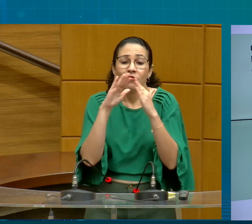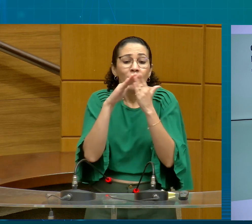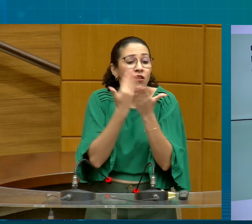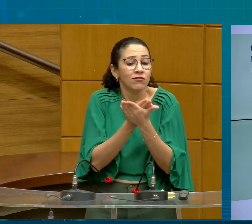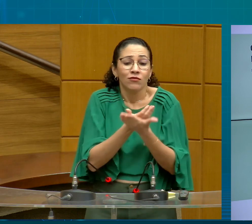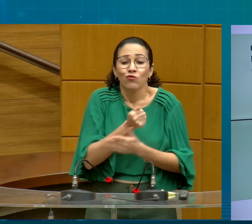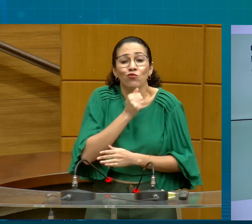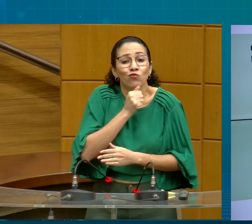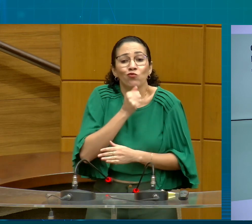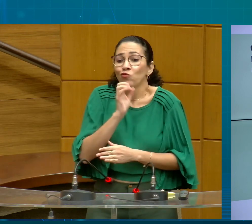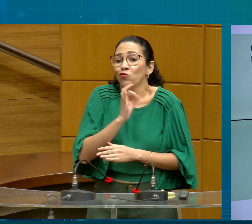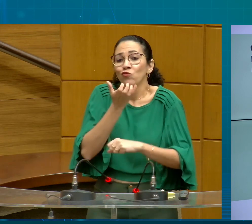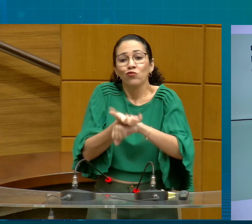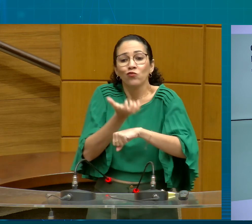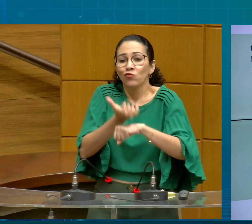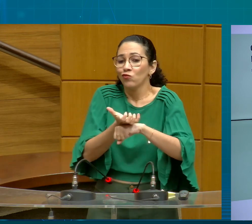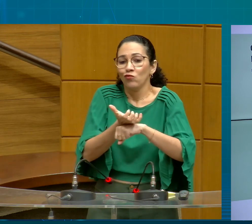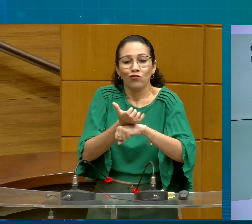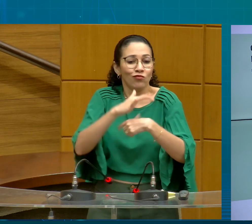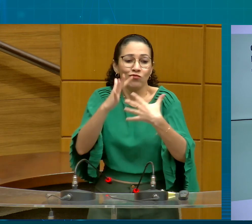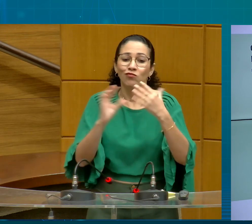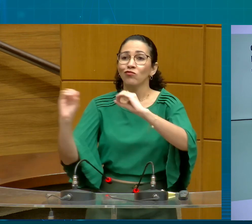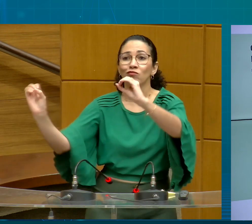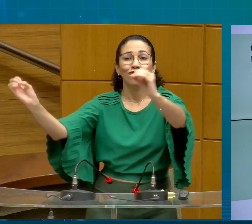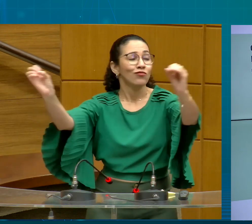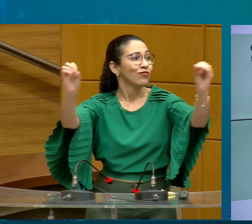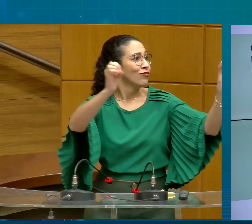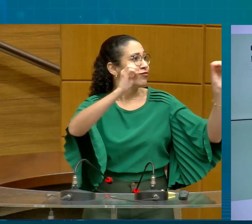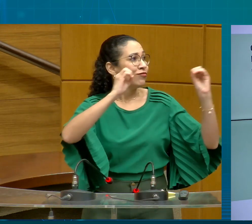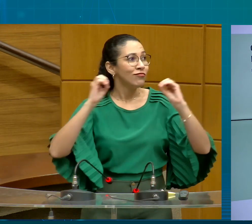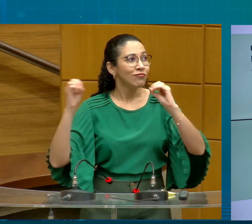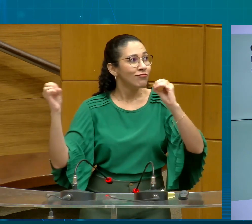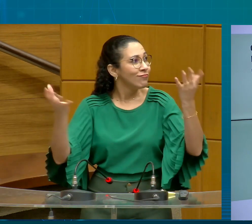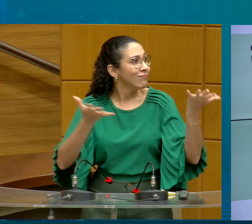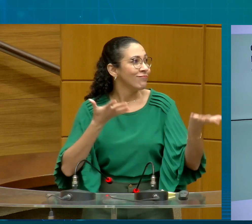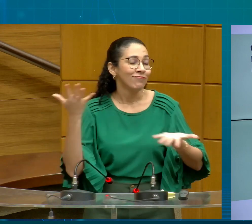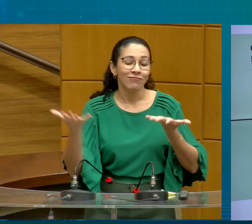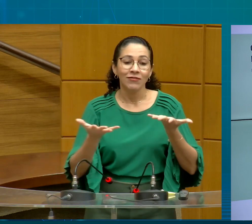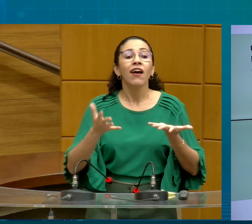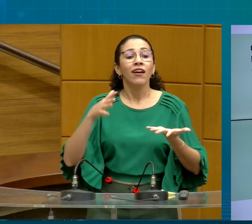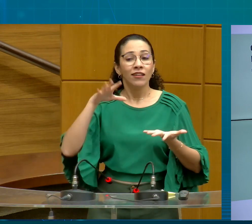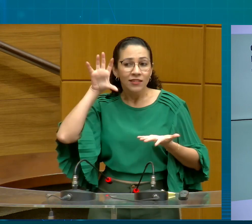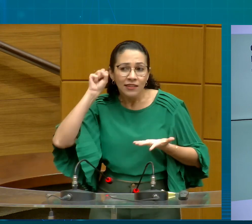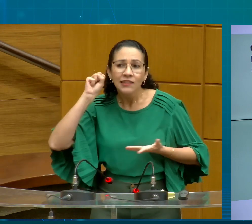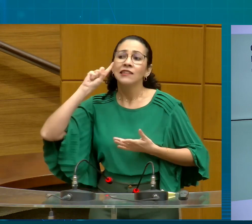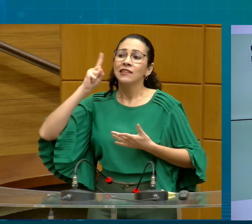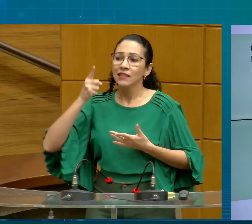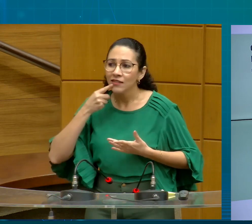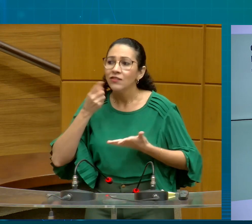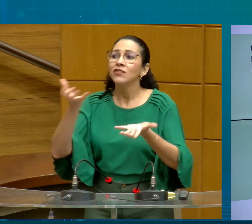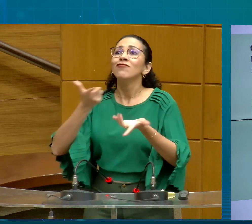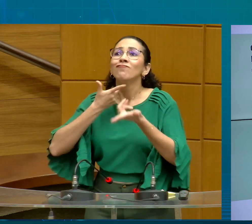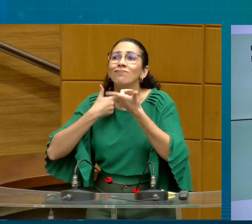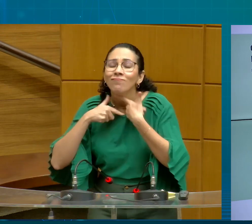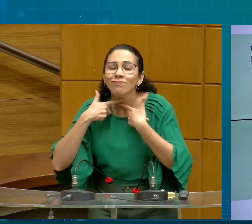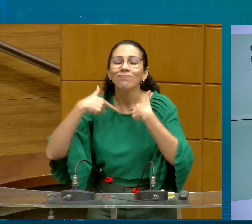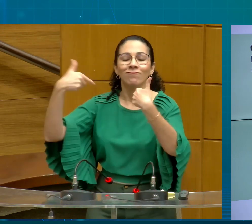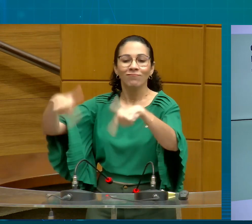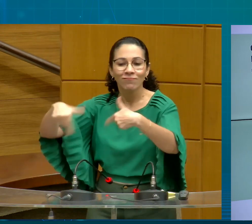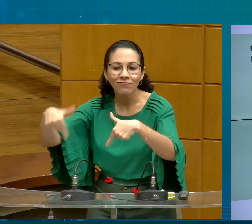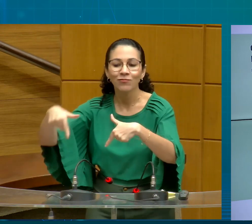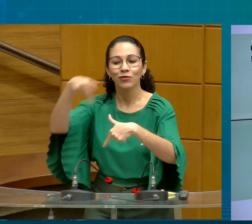está faltando uma escola, por exemplo, para ele trabalhar, porque não existe essa matéria, né? Como é que ele vai fazer a aplicação do que ele